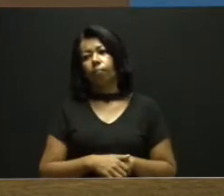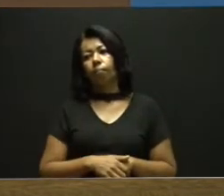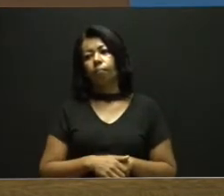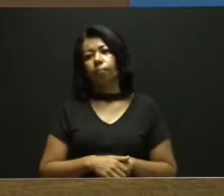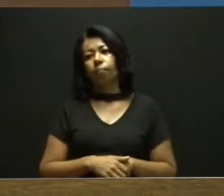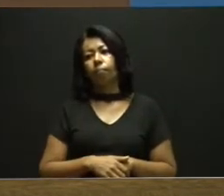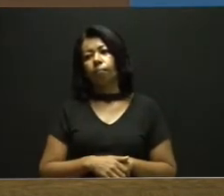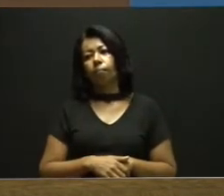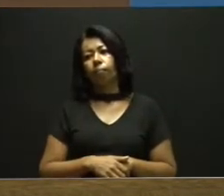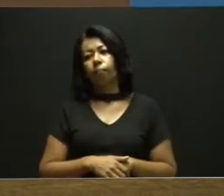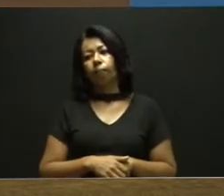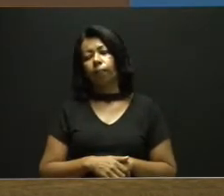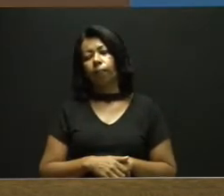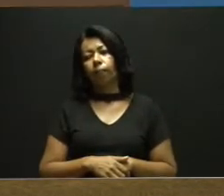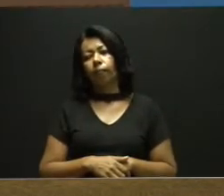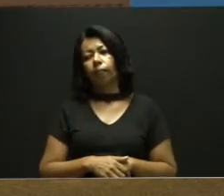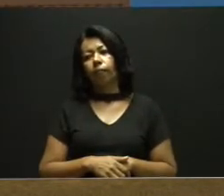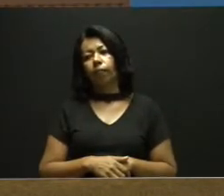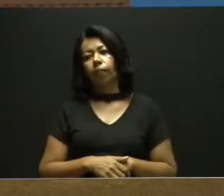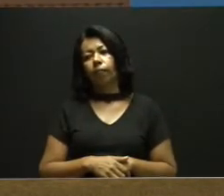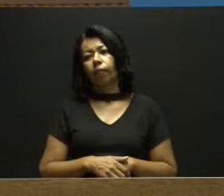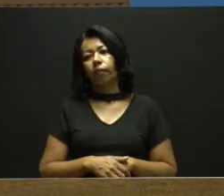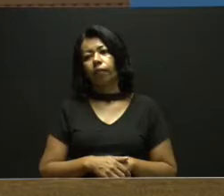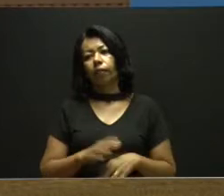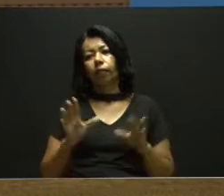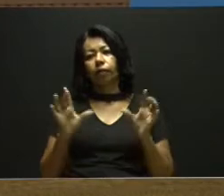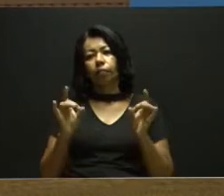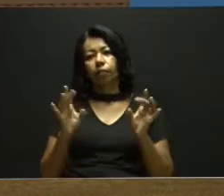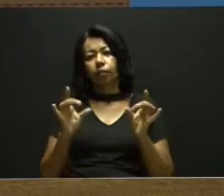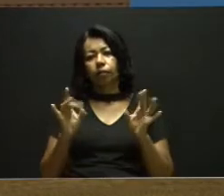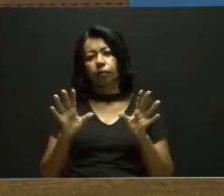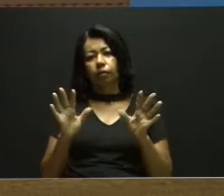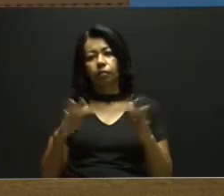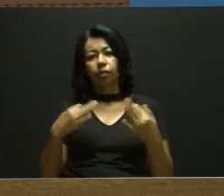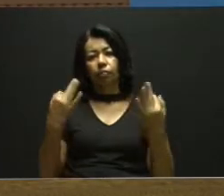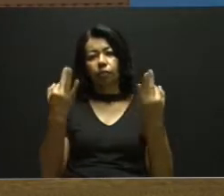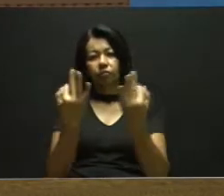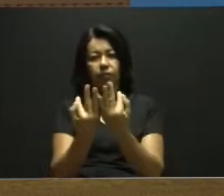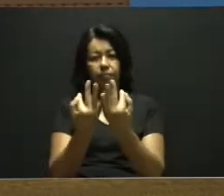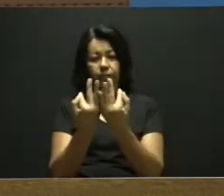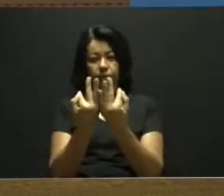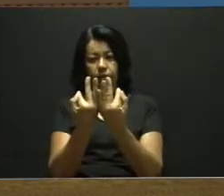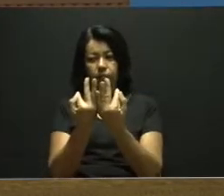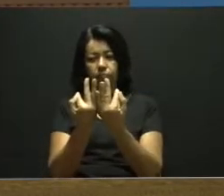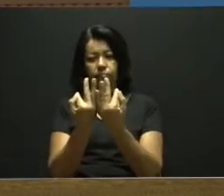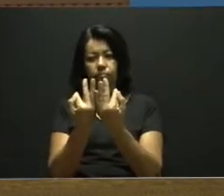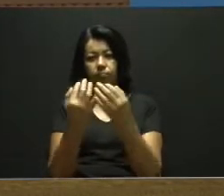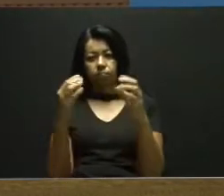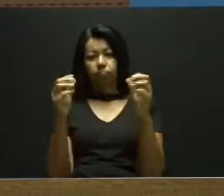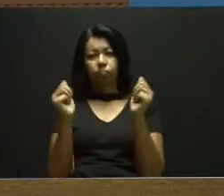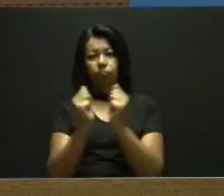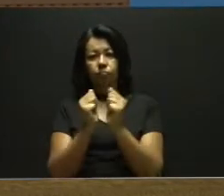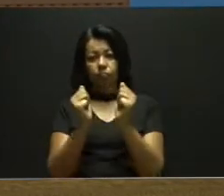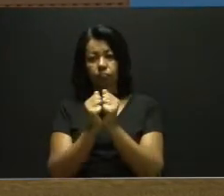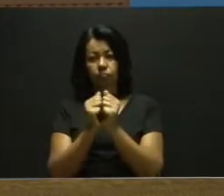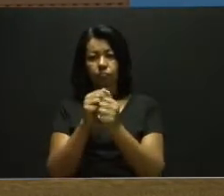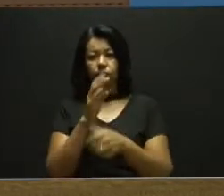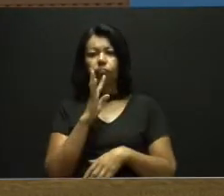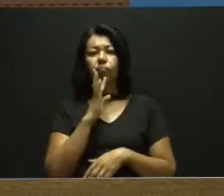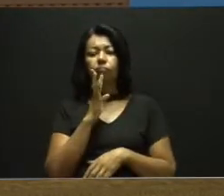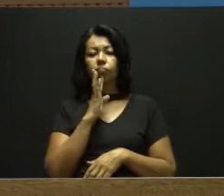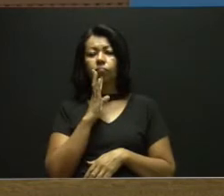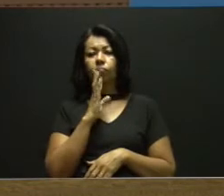inclusive em especial à minha família que agregaram conhecimentos